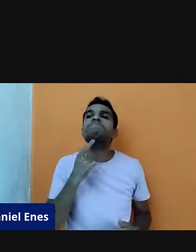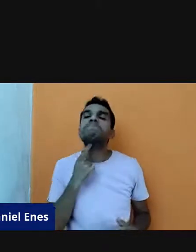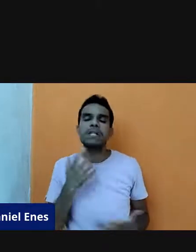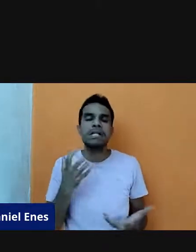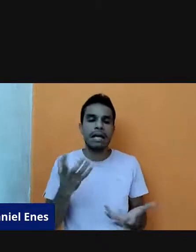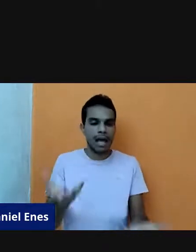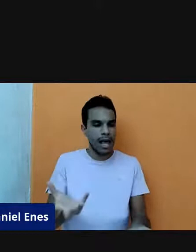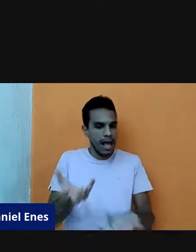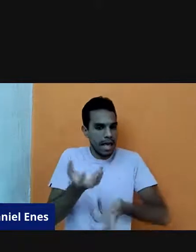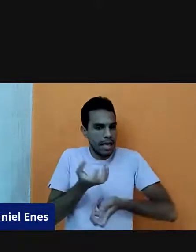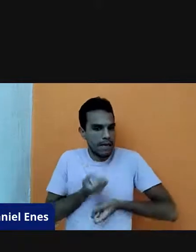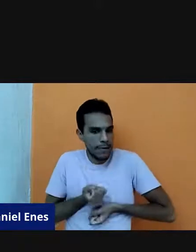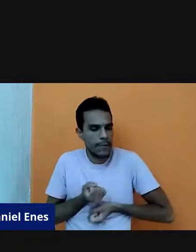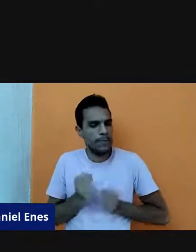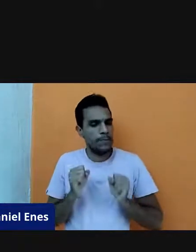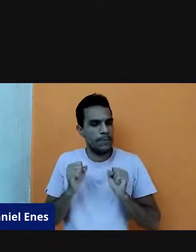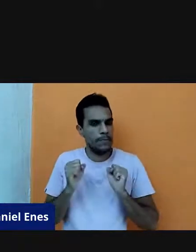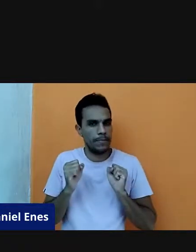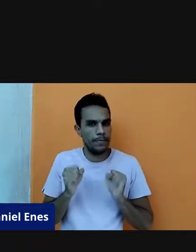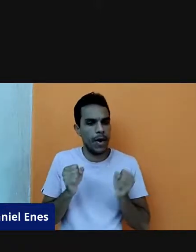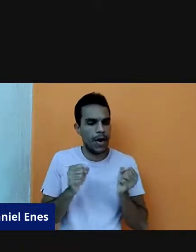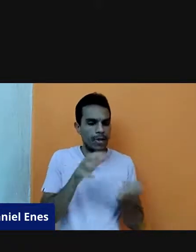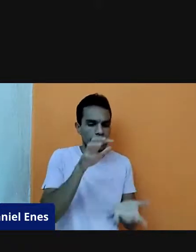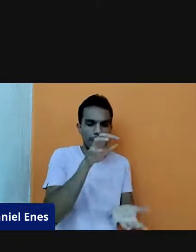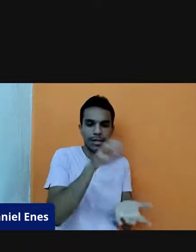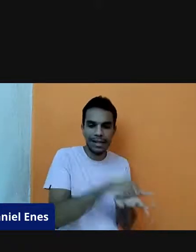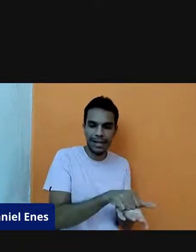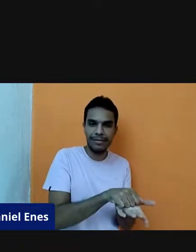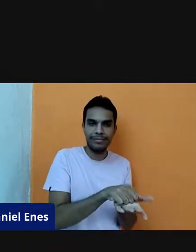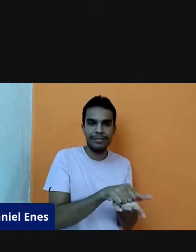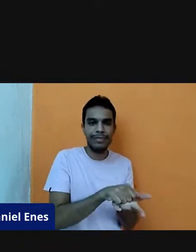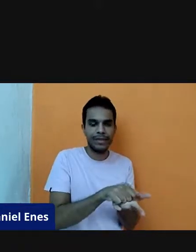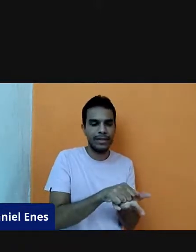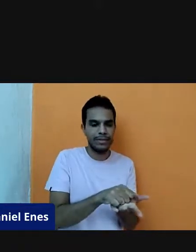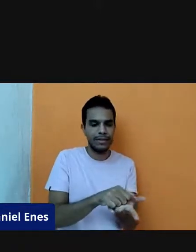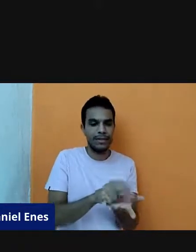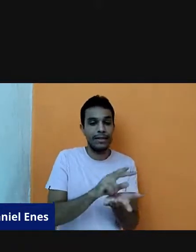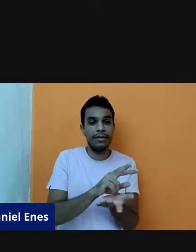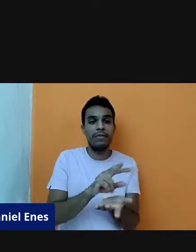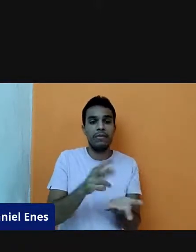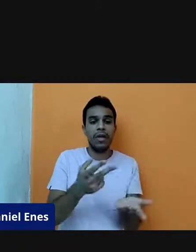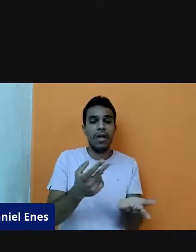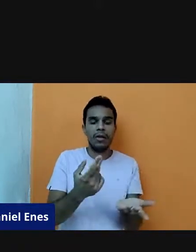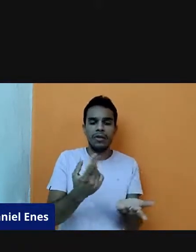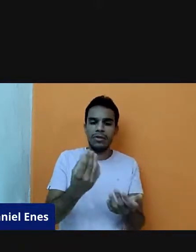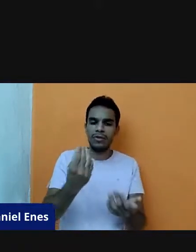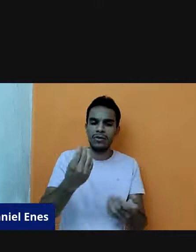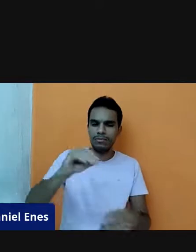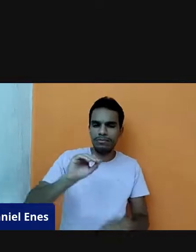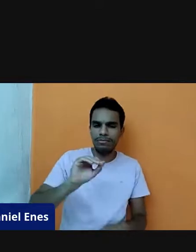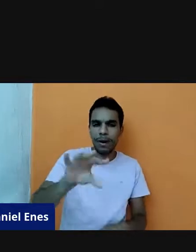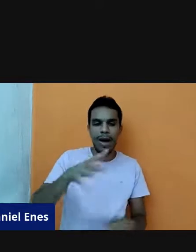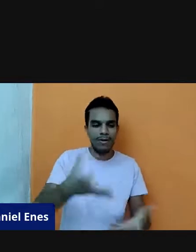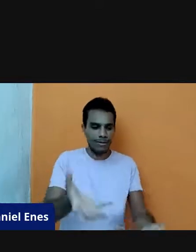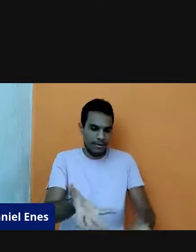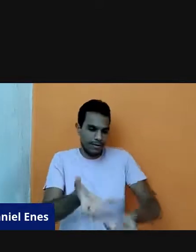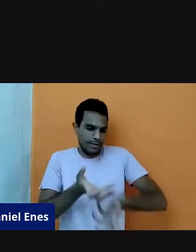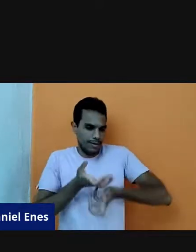receber, pode se cadastrar e receber a nossa revista também.